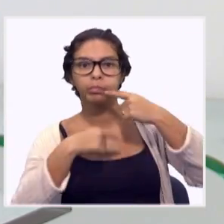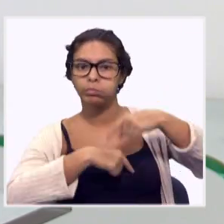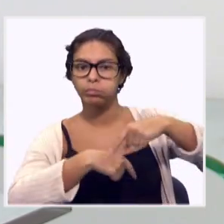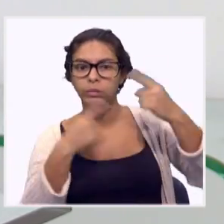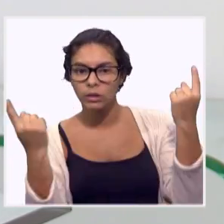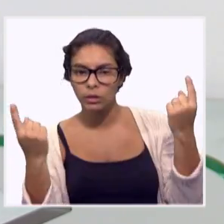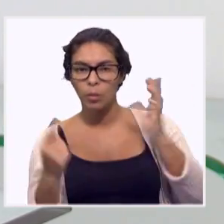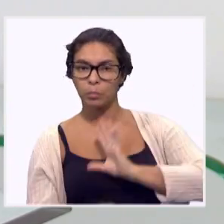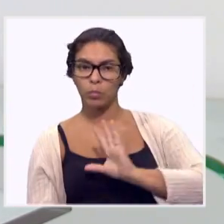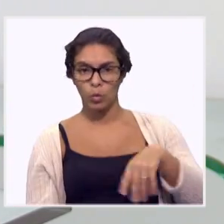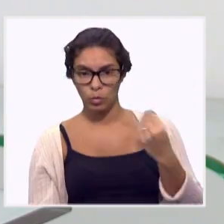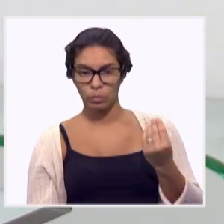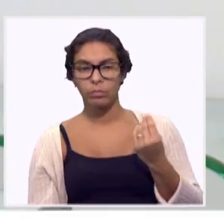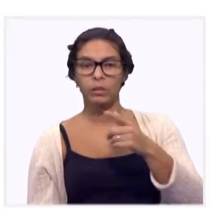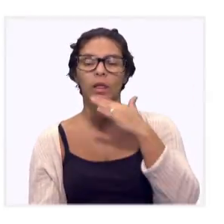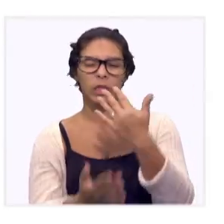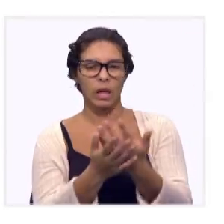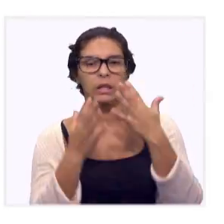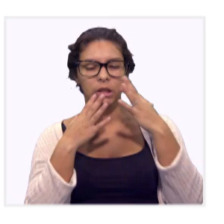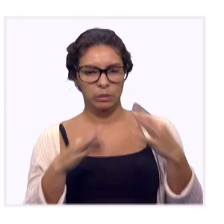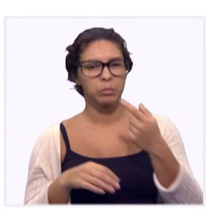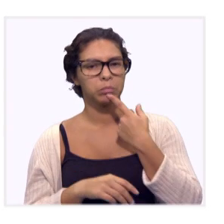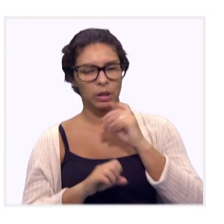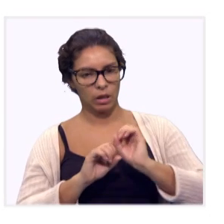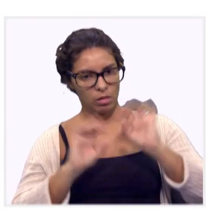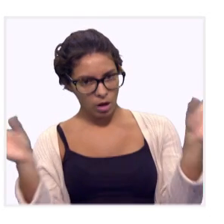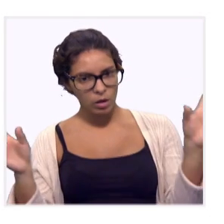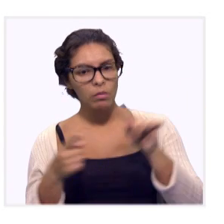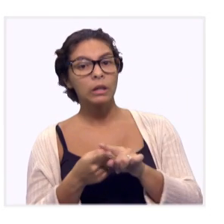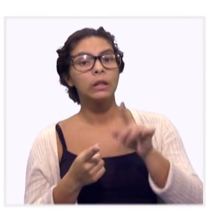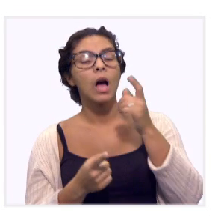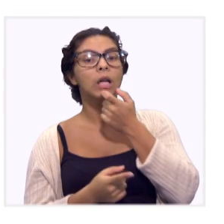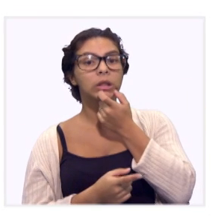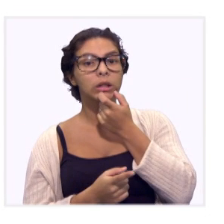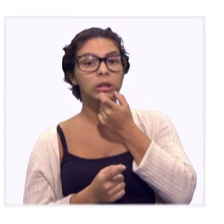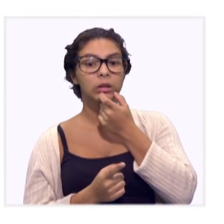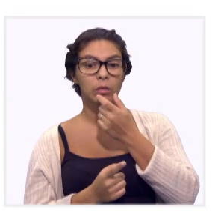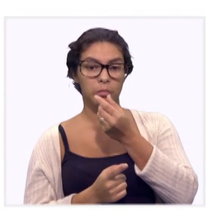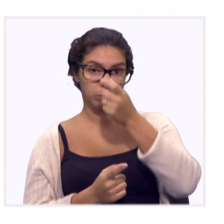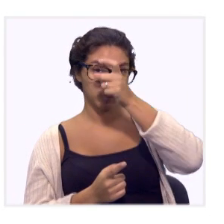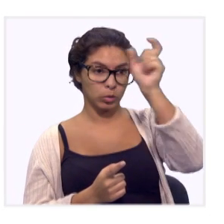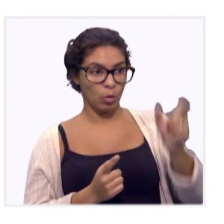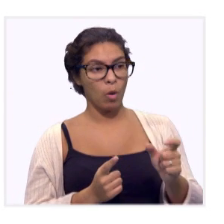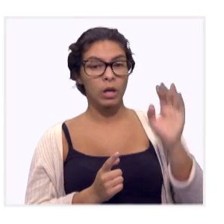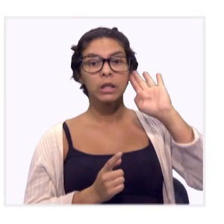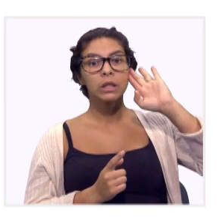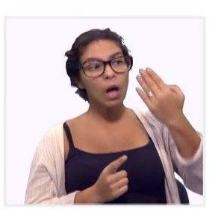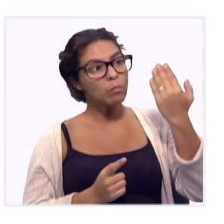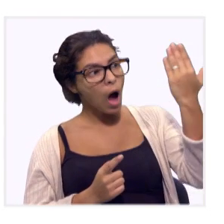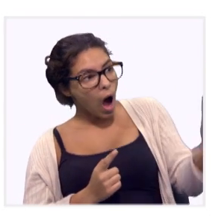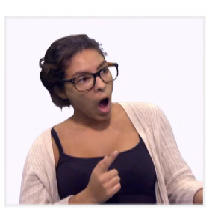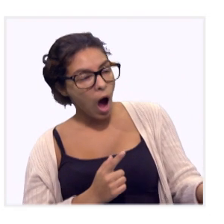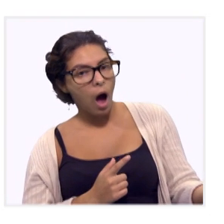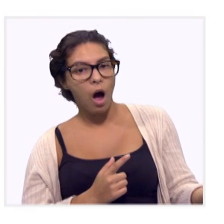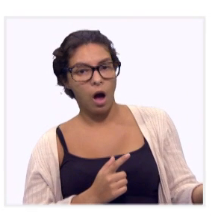e como se dizem nas religiões, na cidade e no mundo. Simplificando, para que a obra seja reconhecida, é preciso que alguém saiba da sua